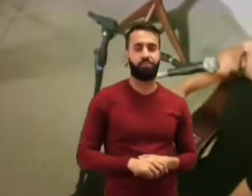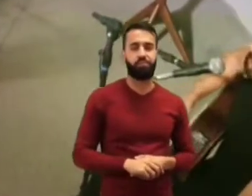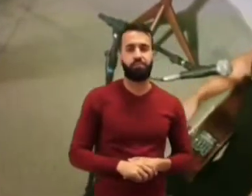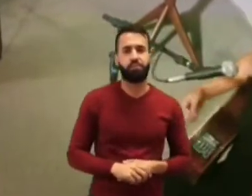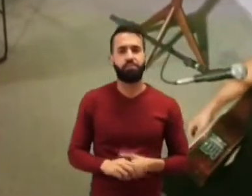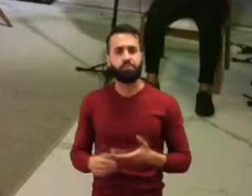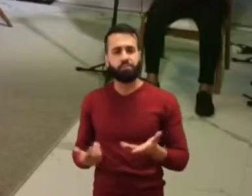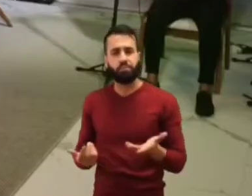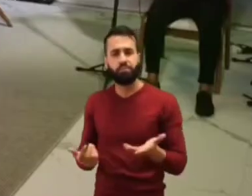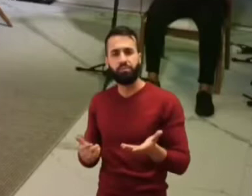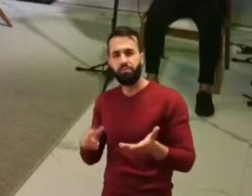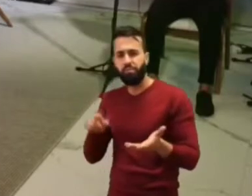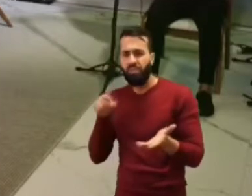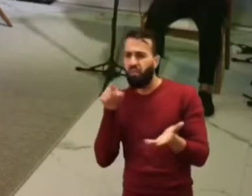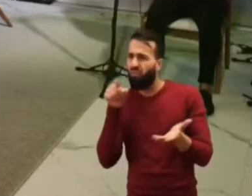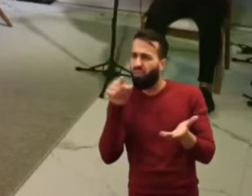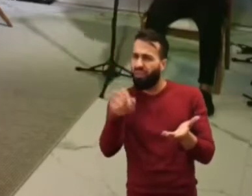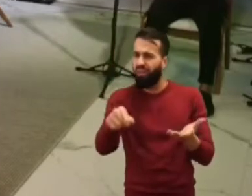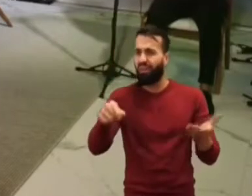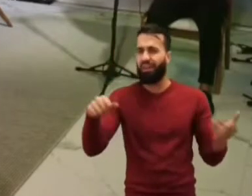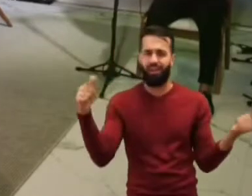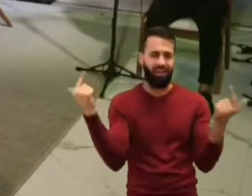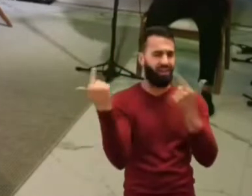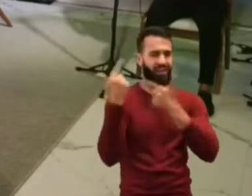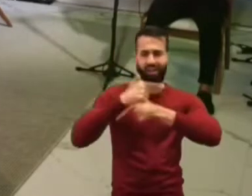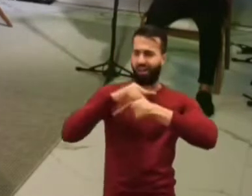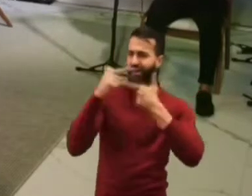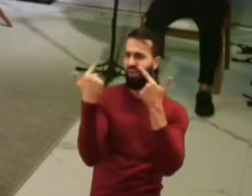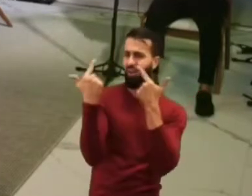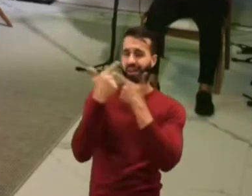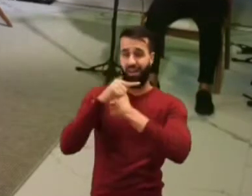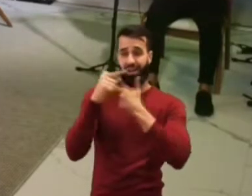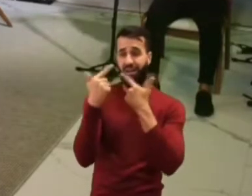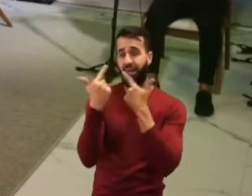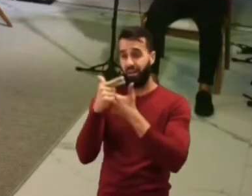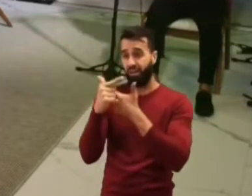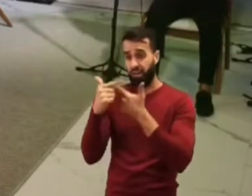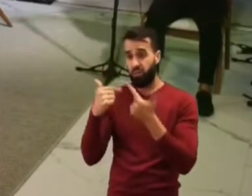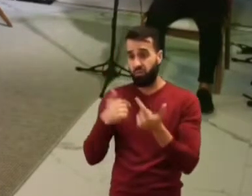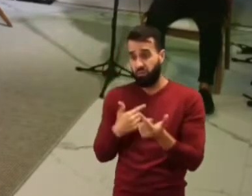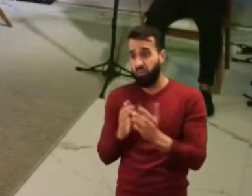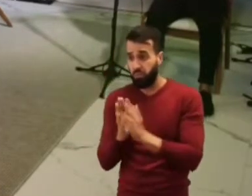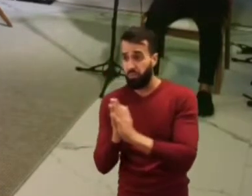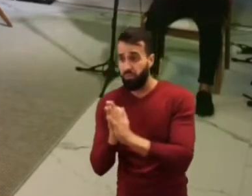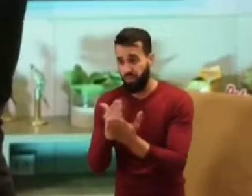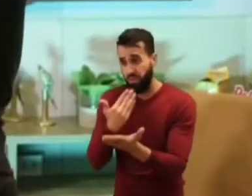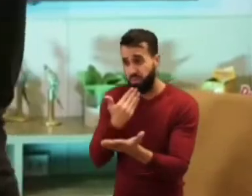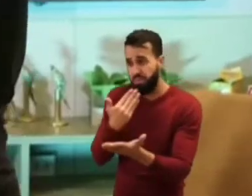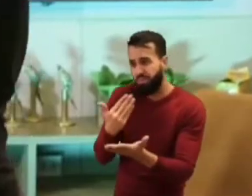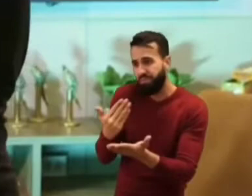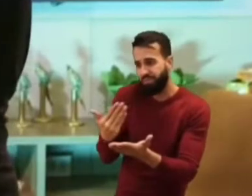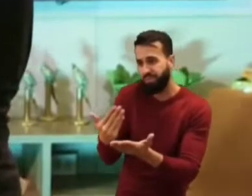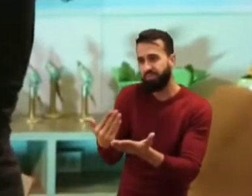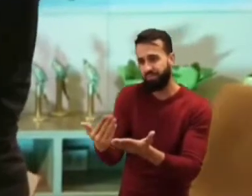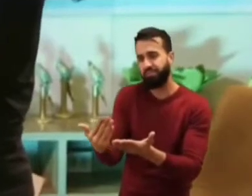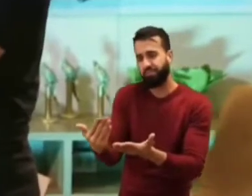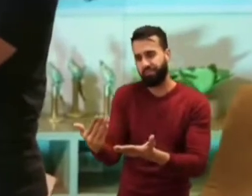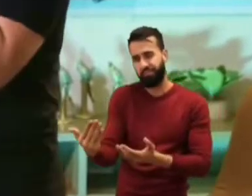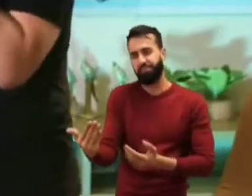Você vai rir quando eu pedir pra me